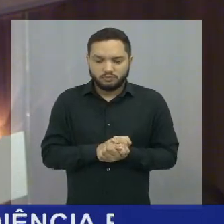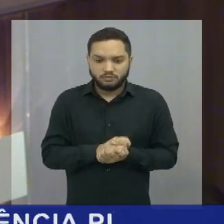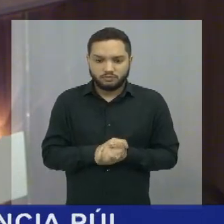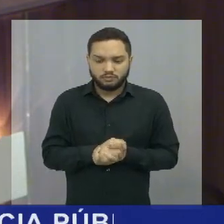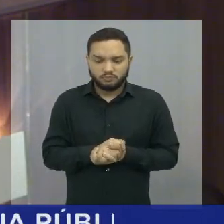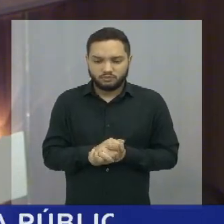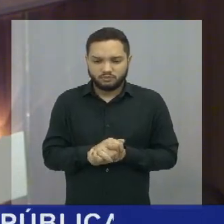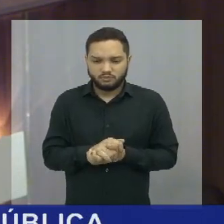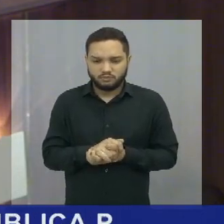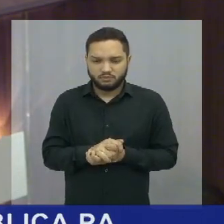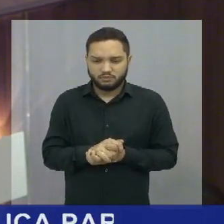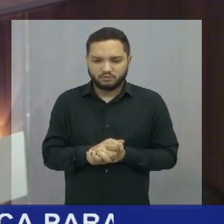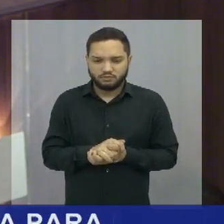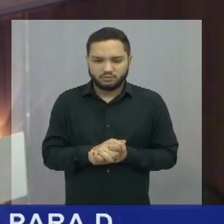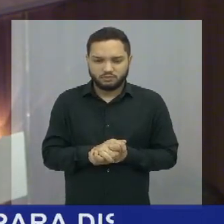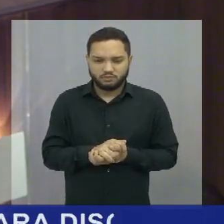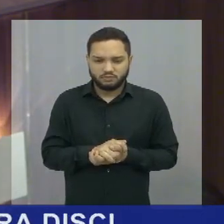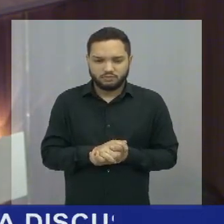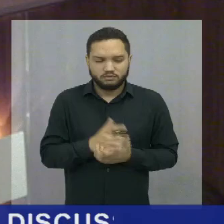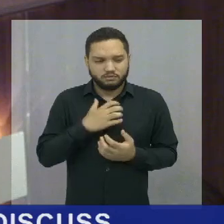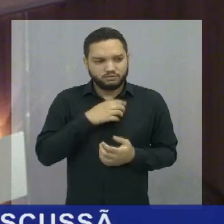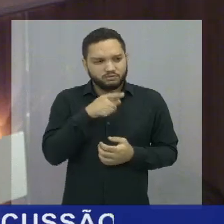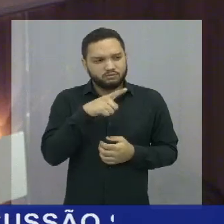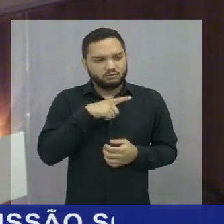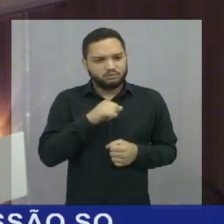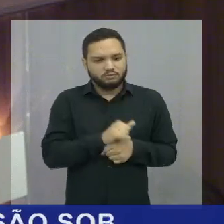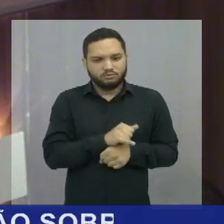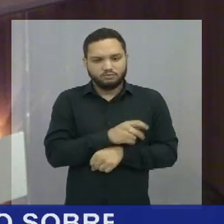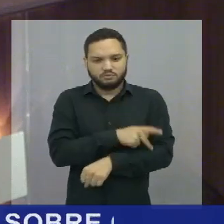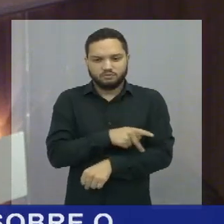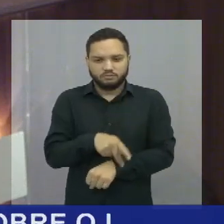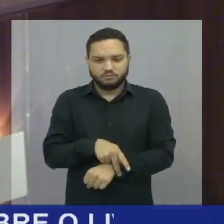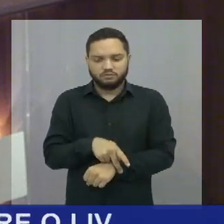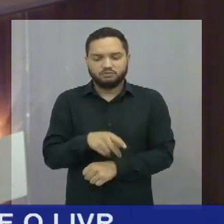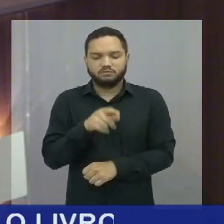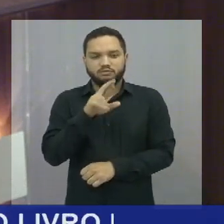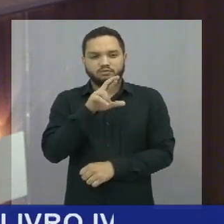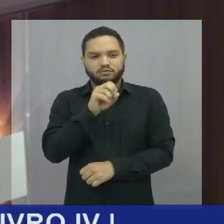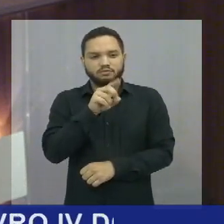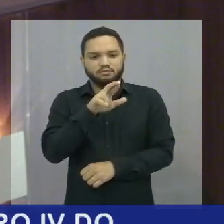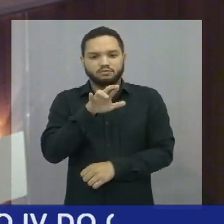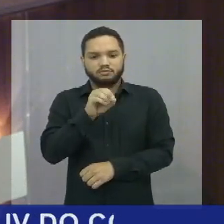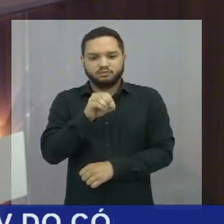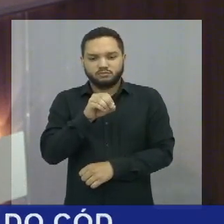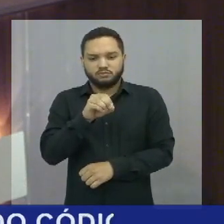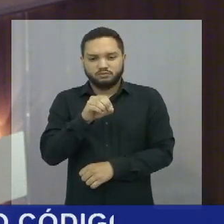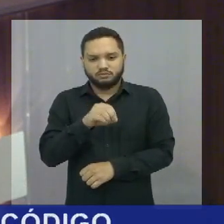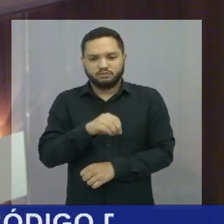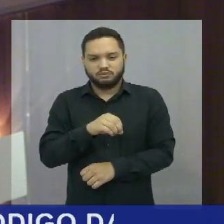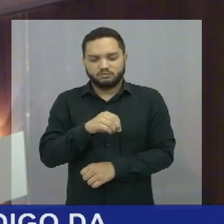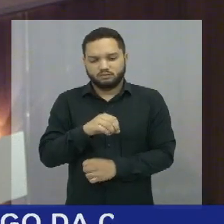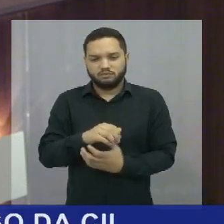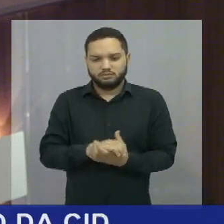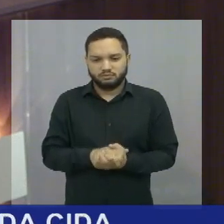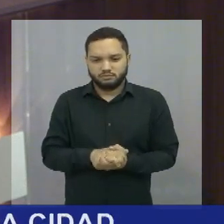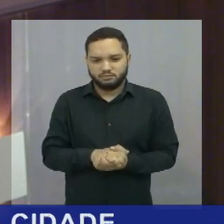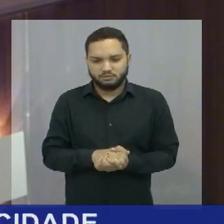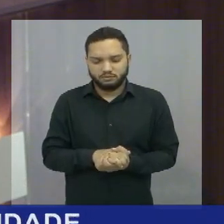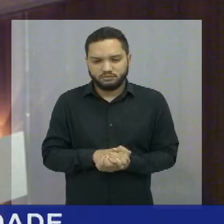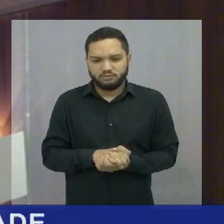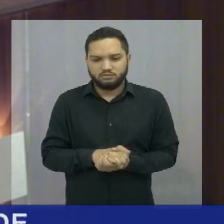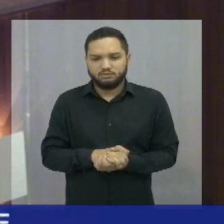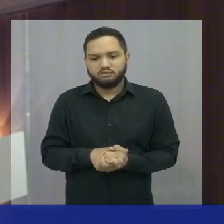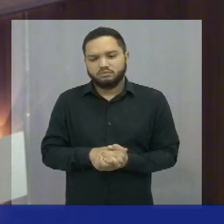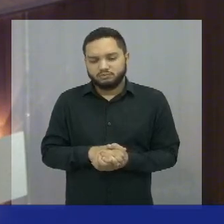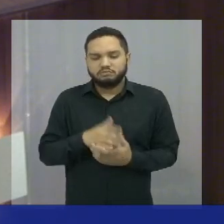Olha, a finalidade pedagógica que o doutor Rodrigo falou, ela é muito linda. E eu vou